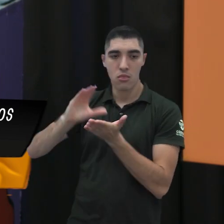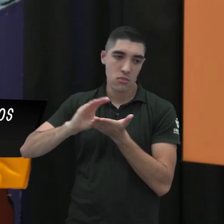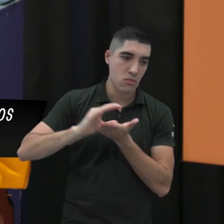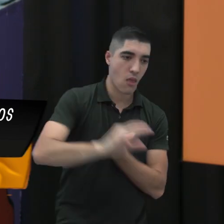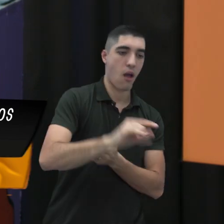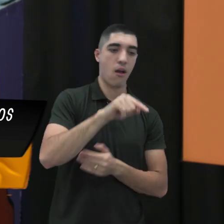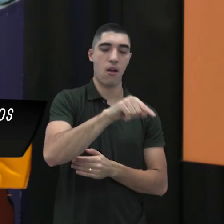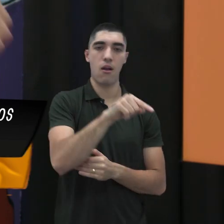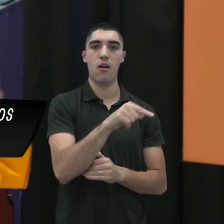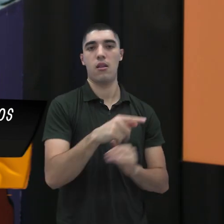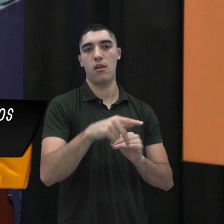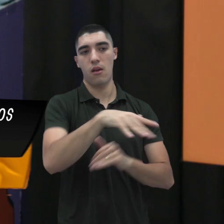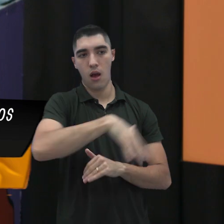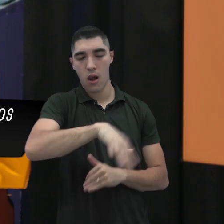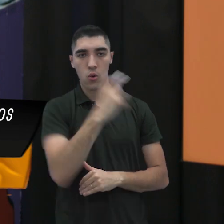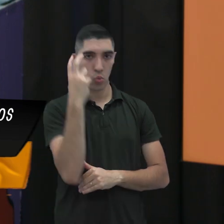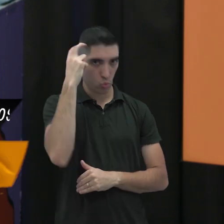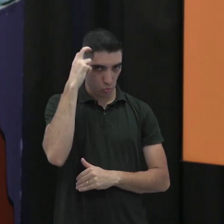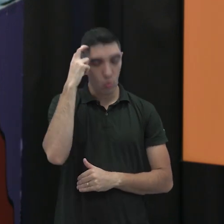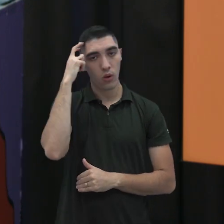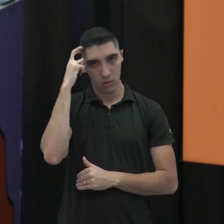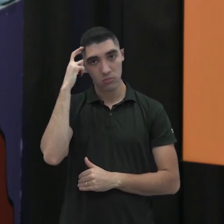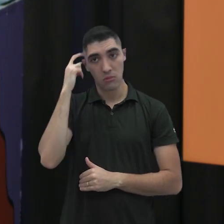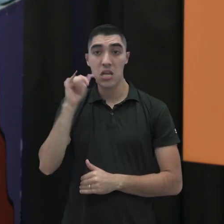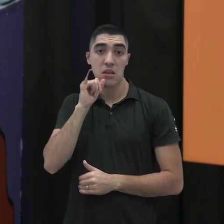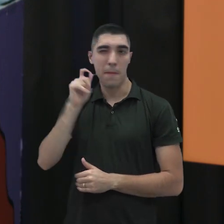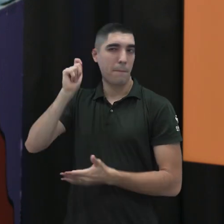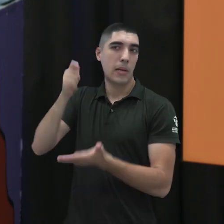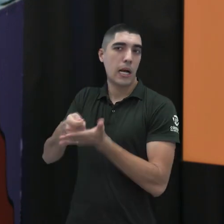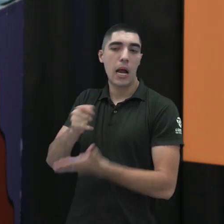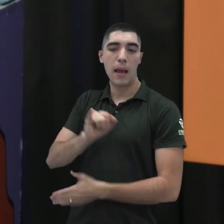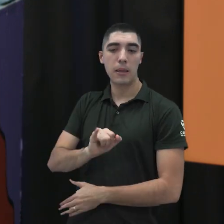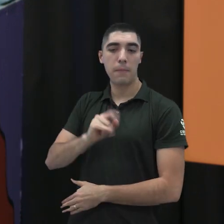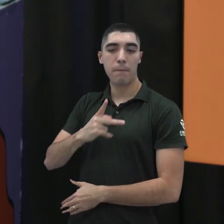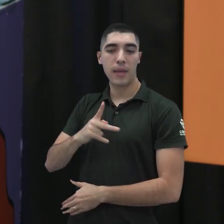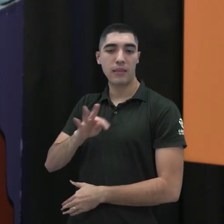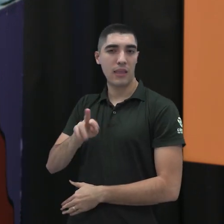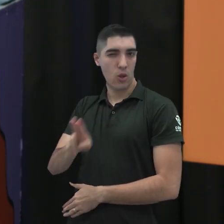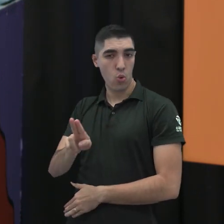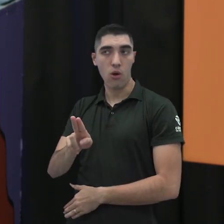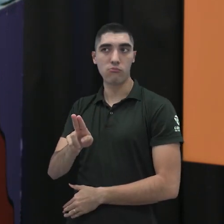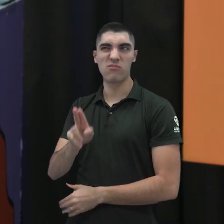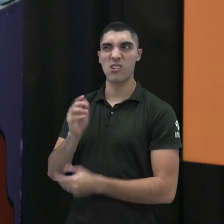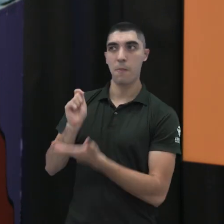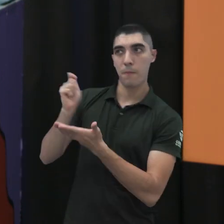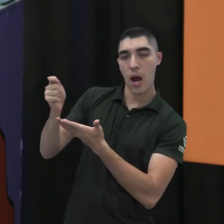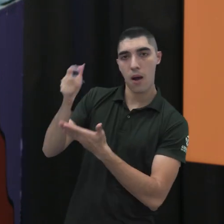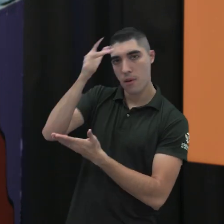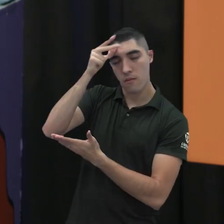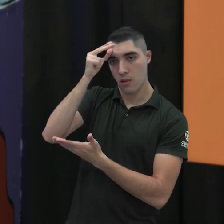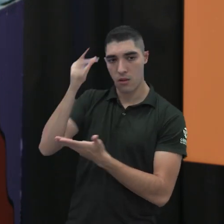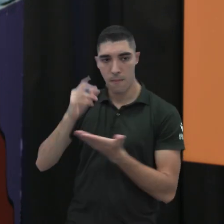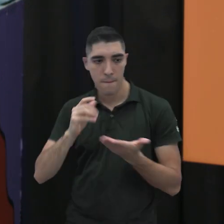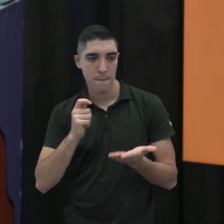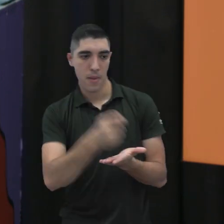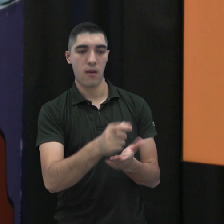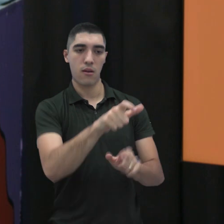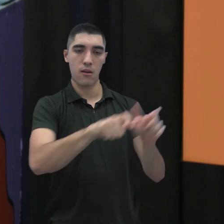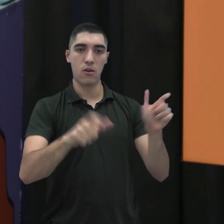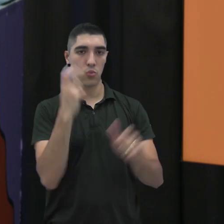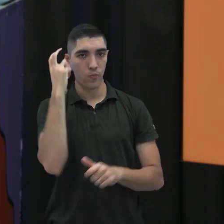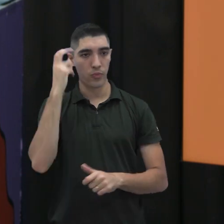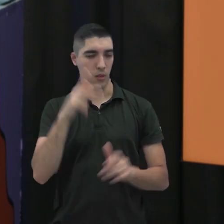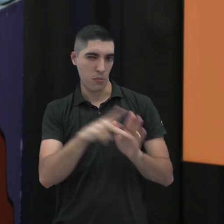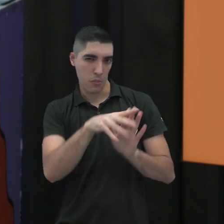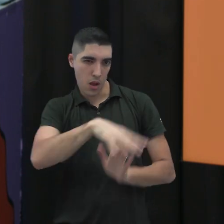né? Como, por exemplo, o IPTU, para alguns desses projetos, né? E uma coisa interessante é que quando às vezes a gente